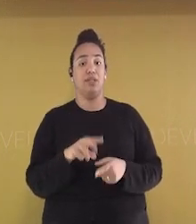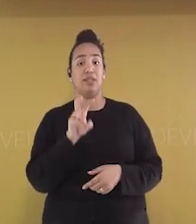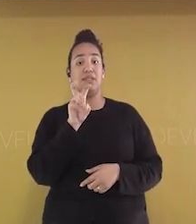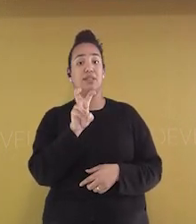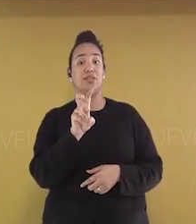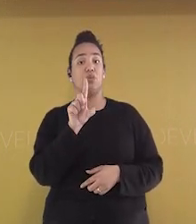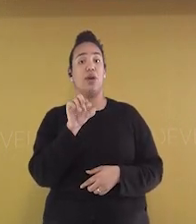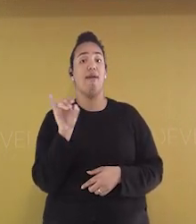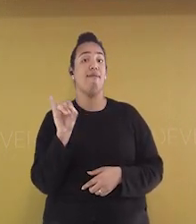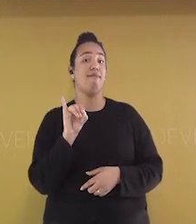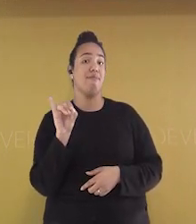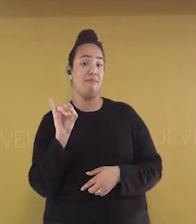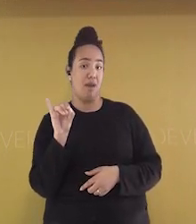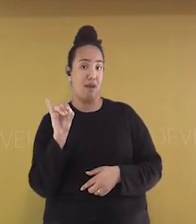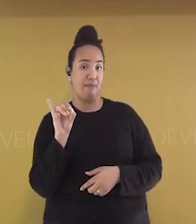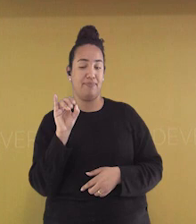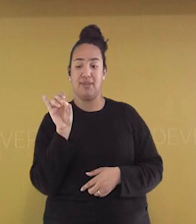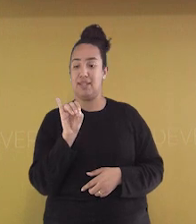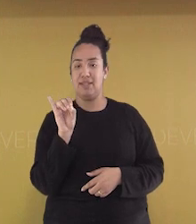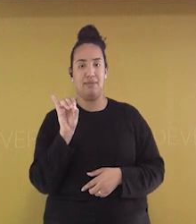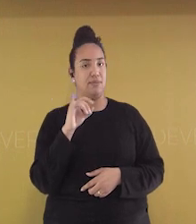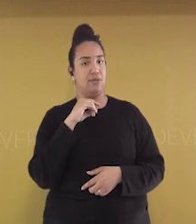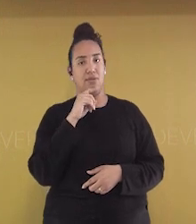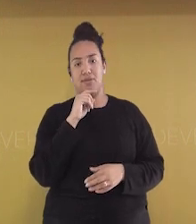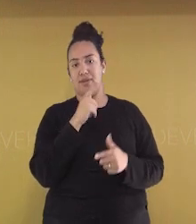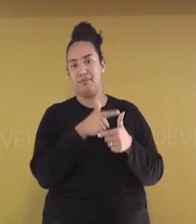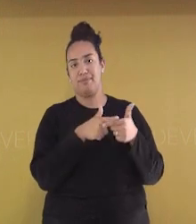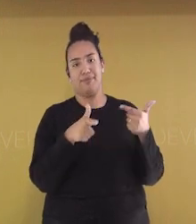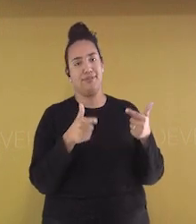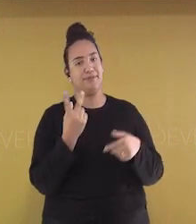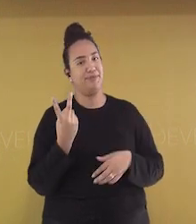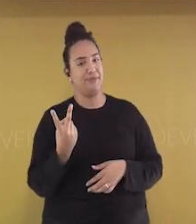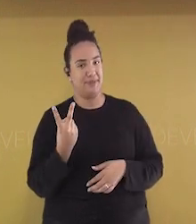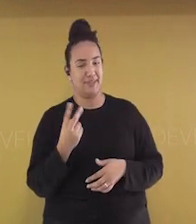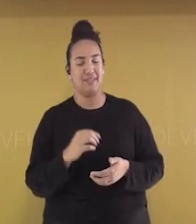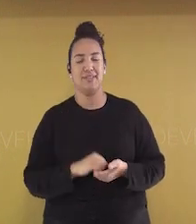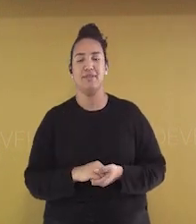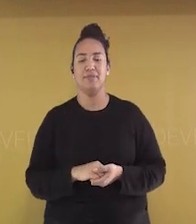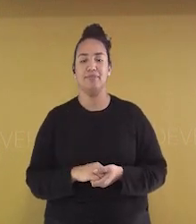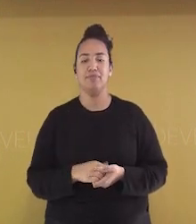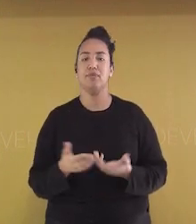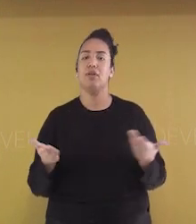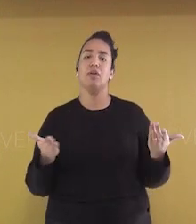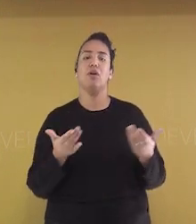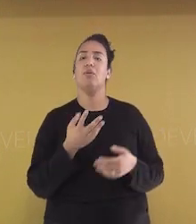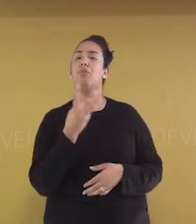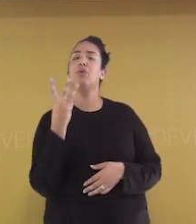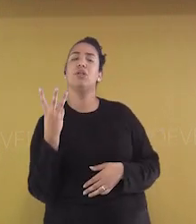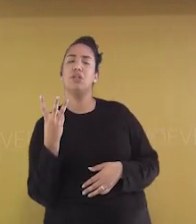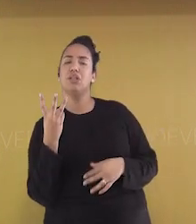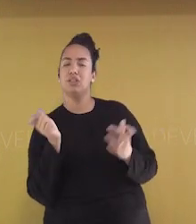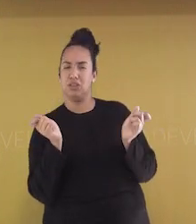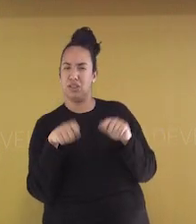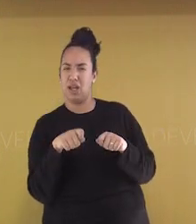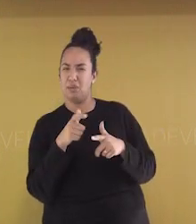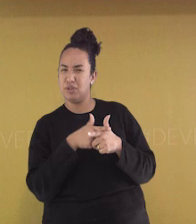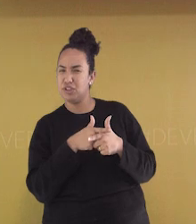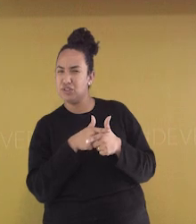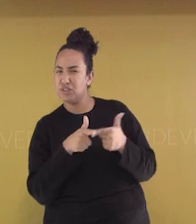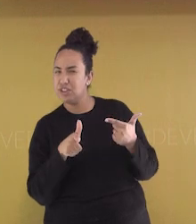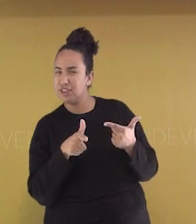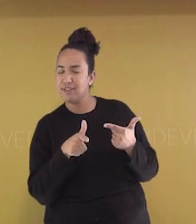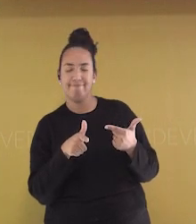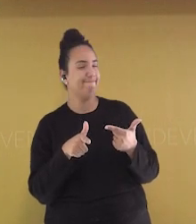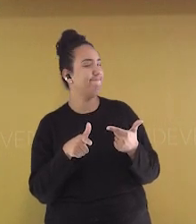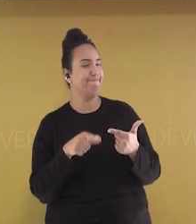número ímpar, e um número ímpar não é divisível por 2. Mas e por 3? Será que conseguimos